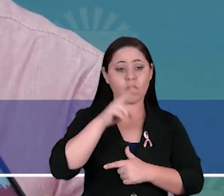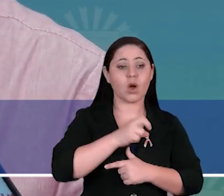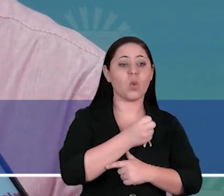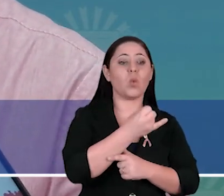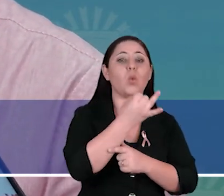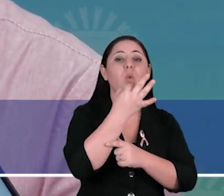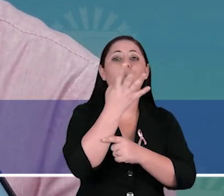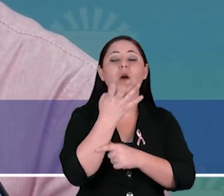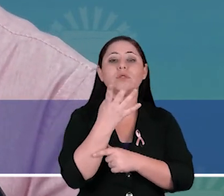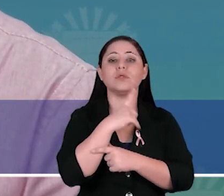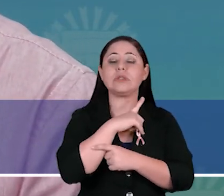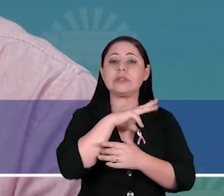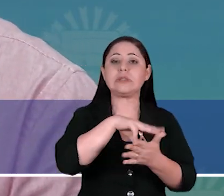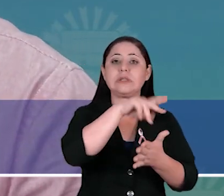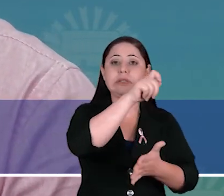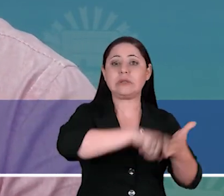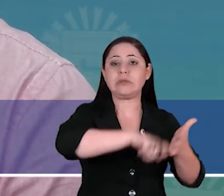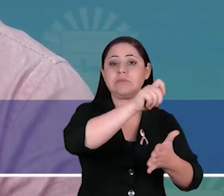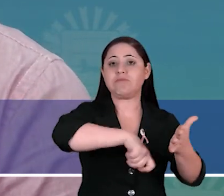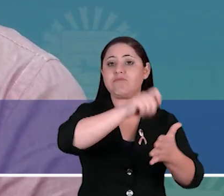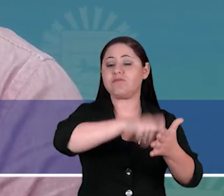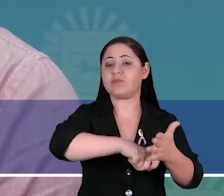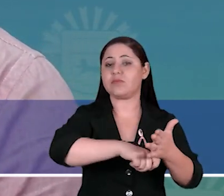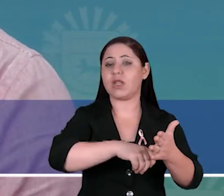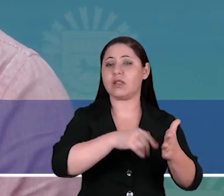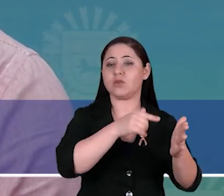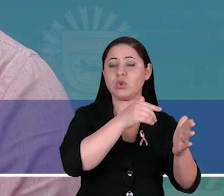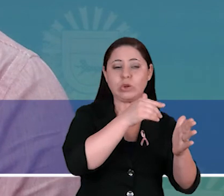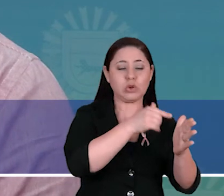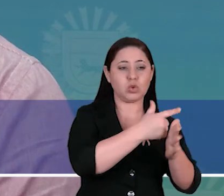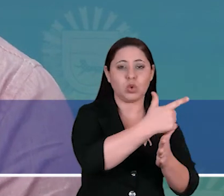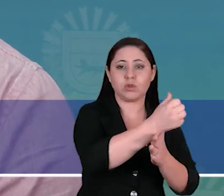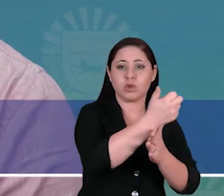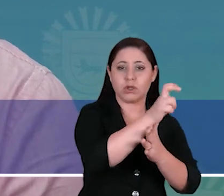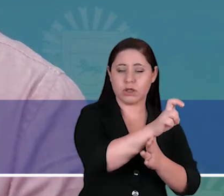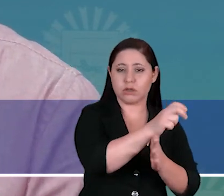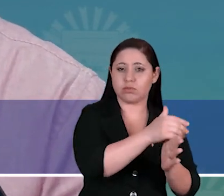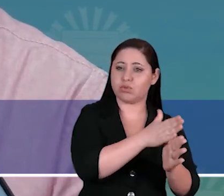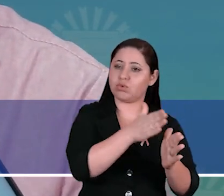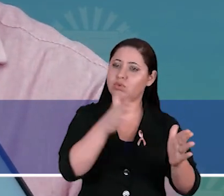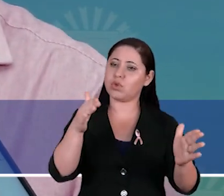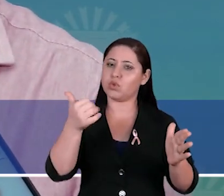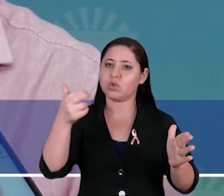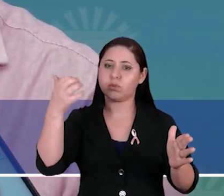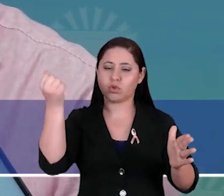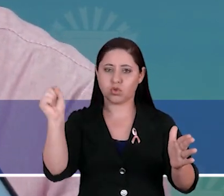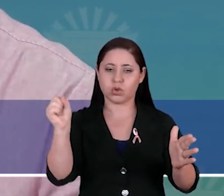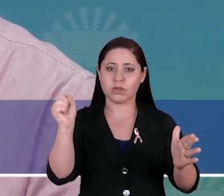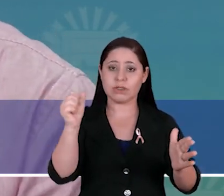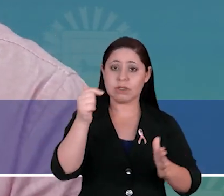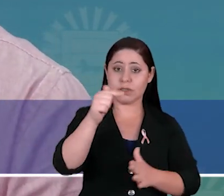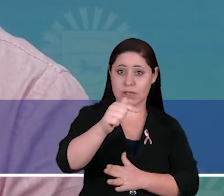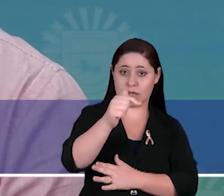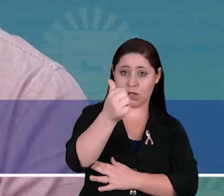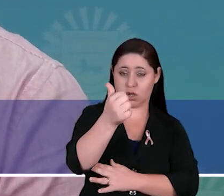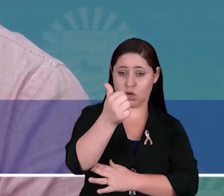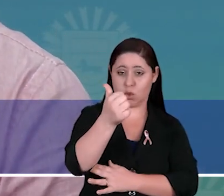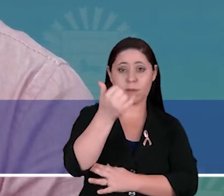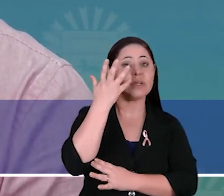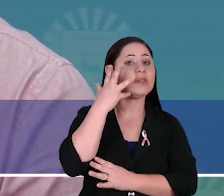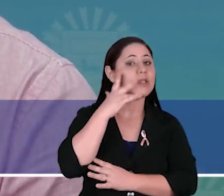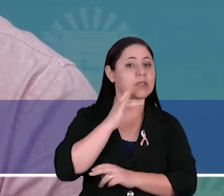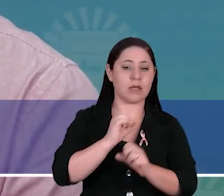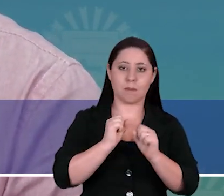Sul, ver quantas notificações tinham nesse período de 2015 a 2018. Nós encontramos 71 notificações, então 71 crianças